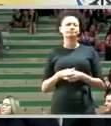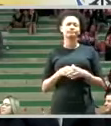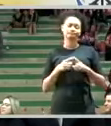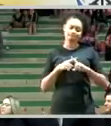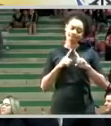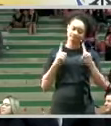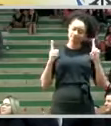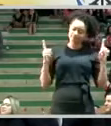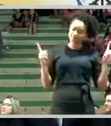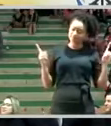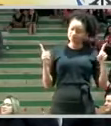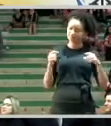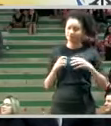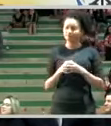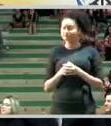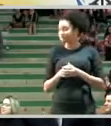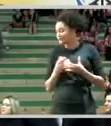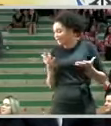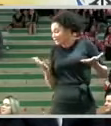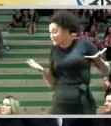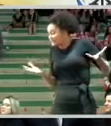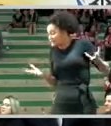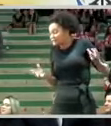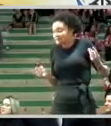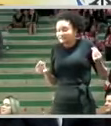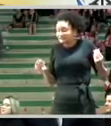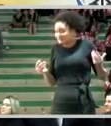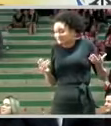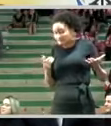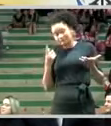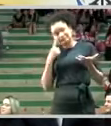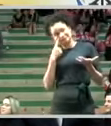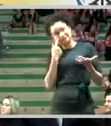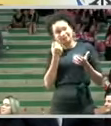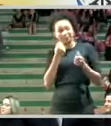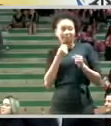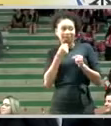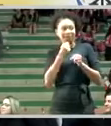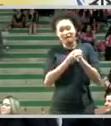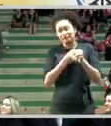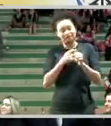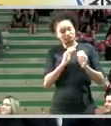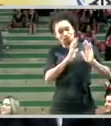"Mas vamos..." "Não, não. Mas se é para matar, vamos deixar lá."